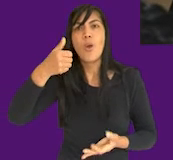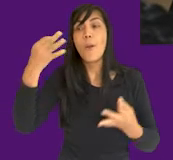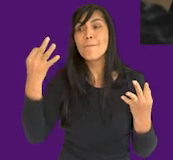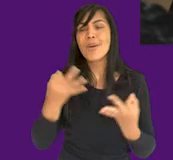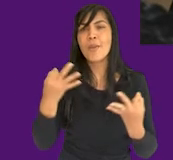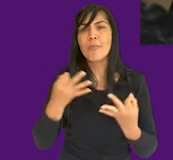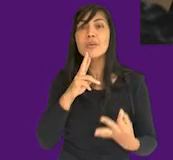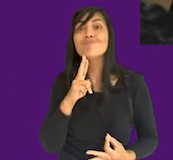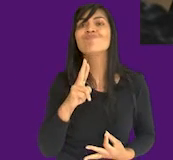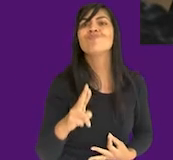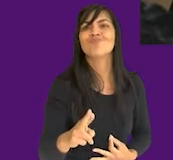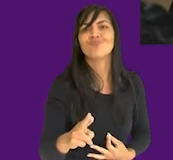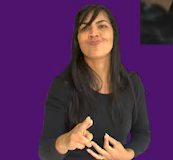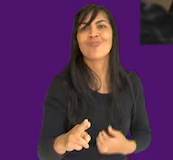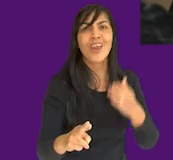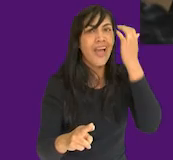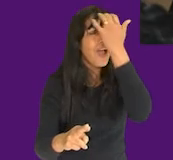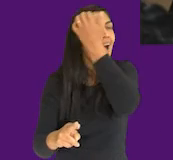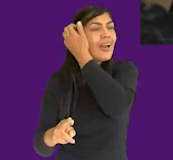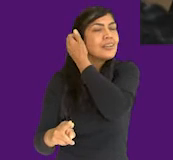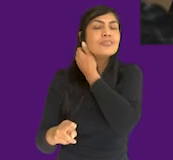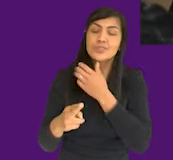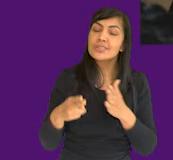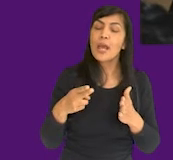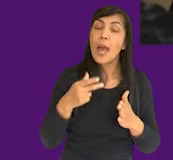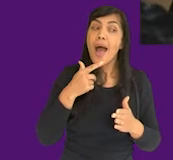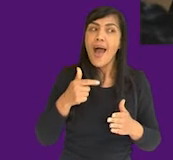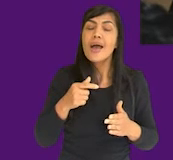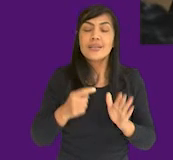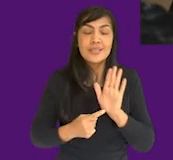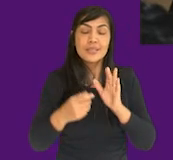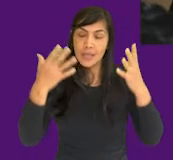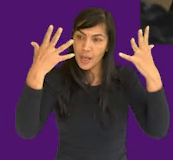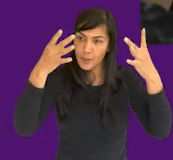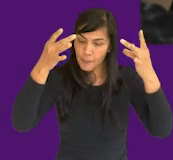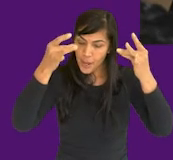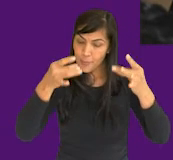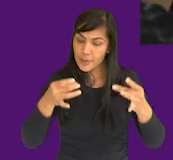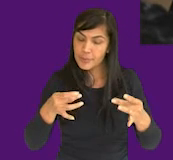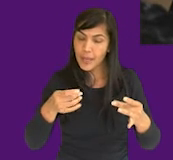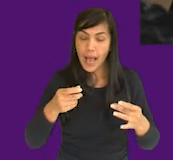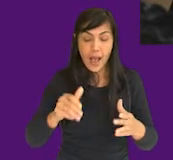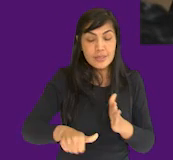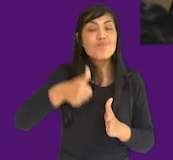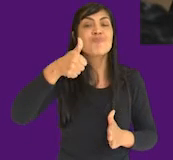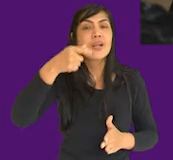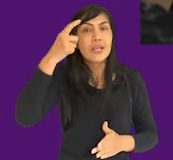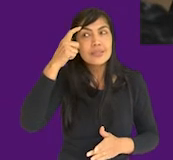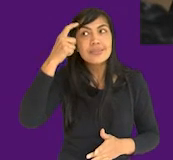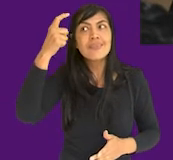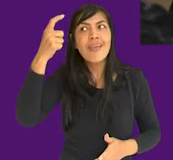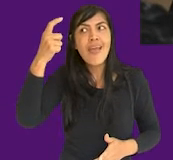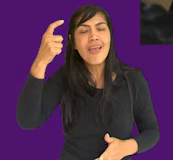resultado é claro que você tem que comunicar que as melhores ideias serão as que se seguiram